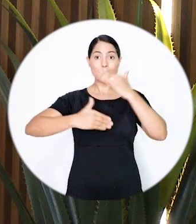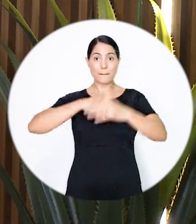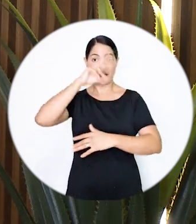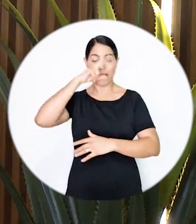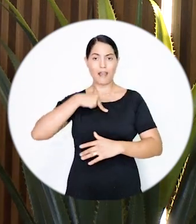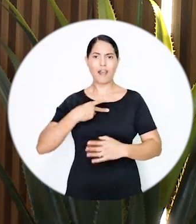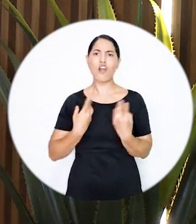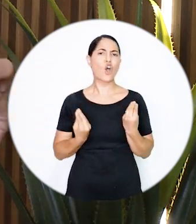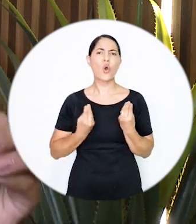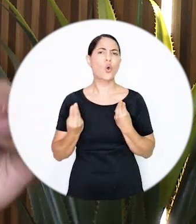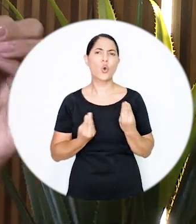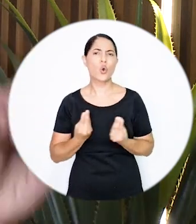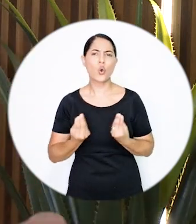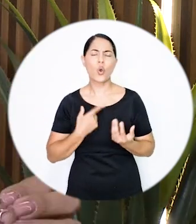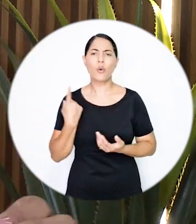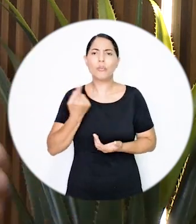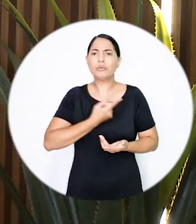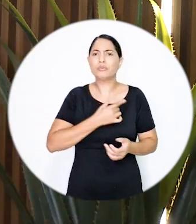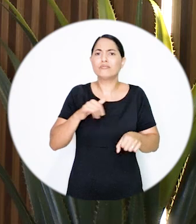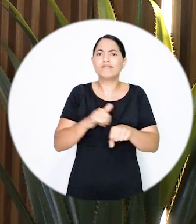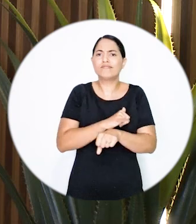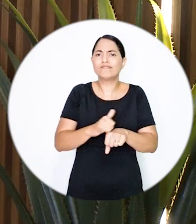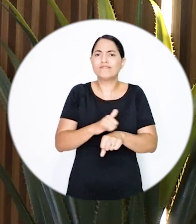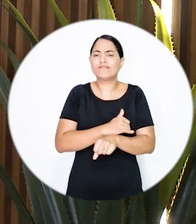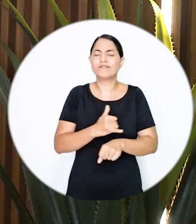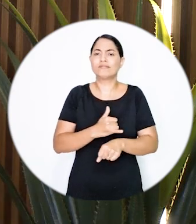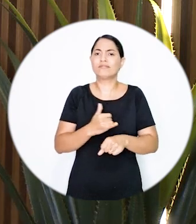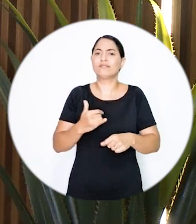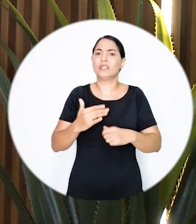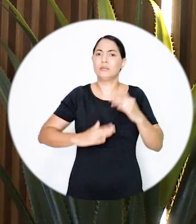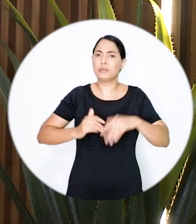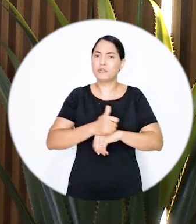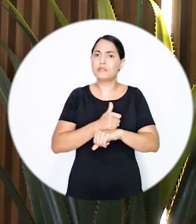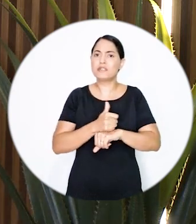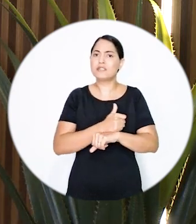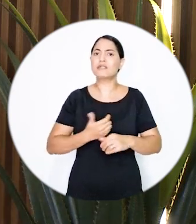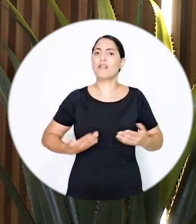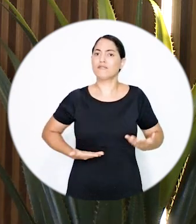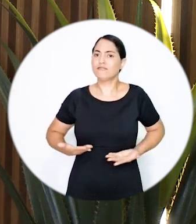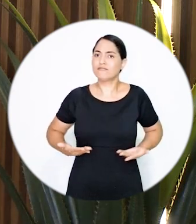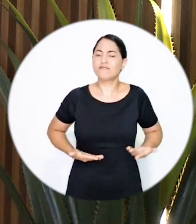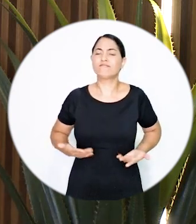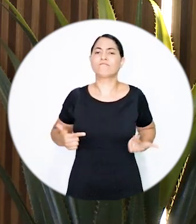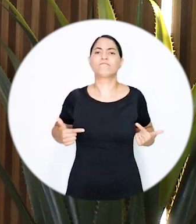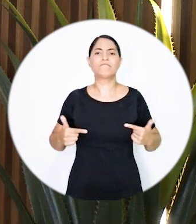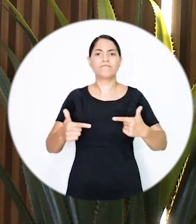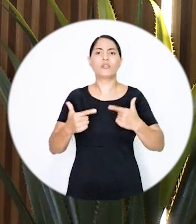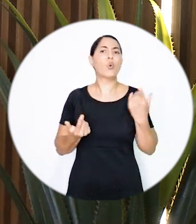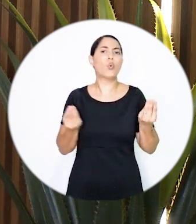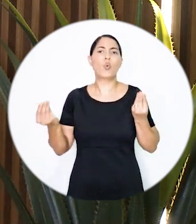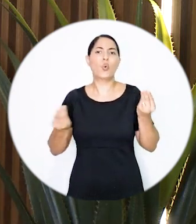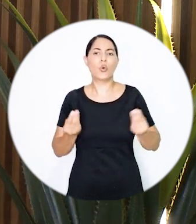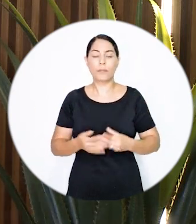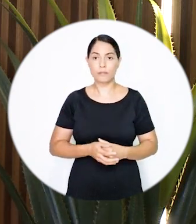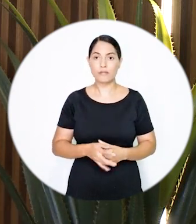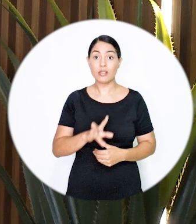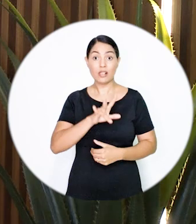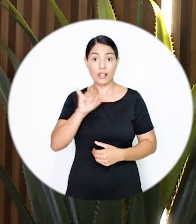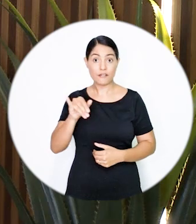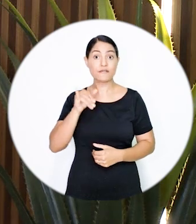de desenvolvimento pessoal. Como fazer para a gente poder se posicionar e melhorar na carreira.